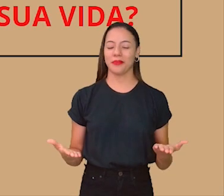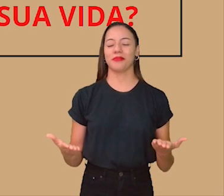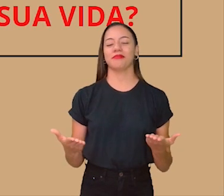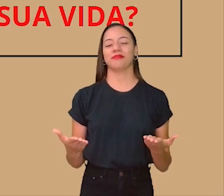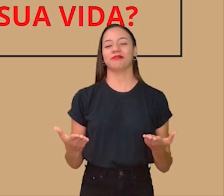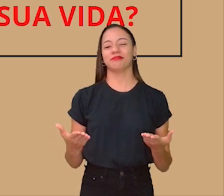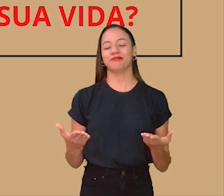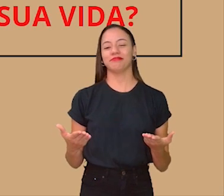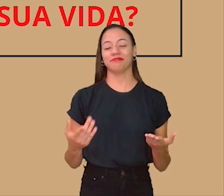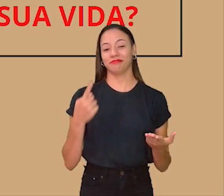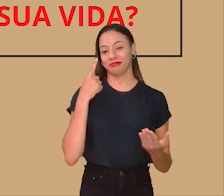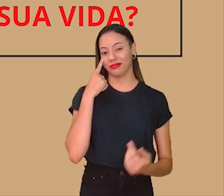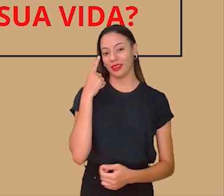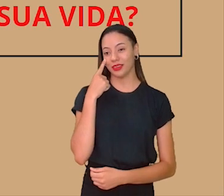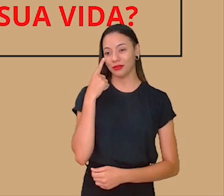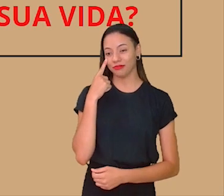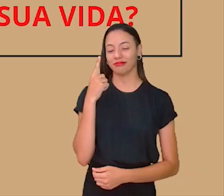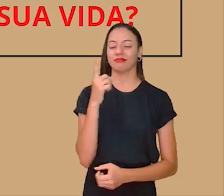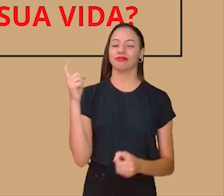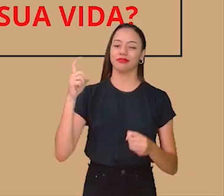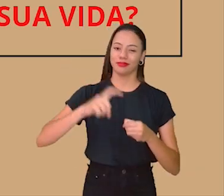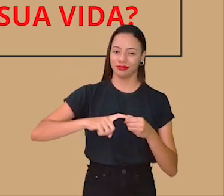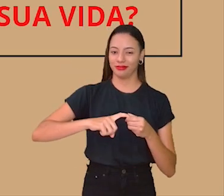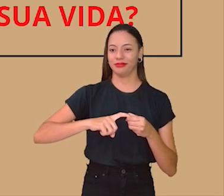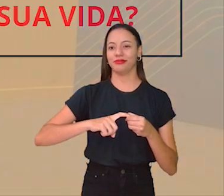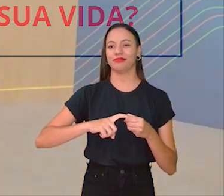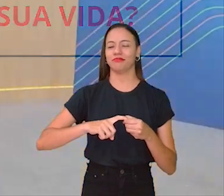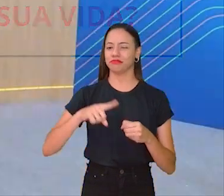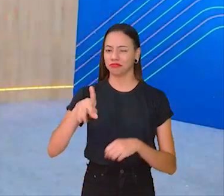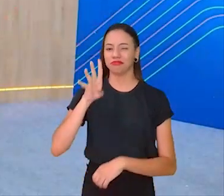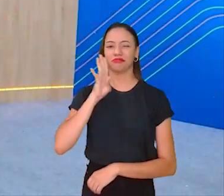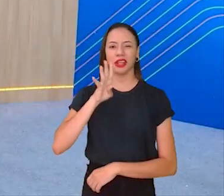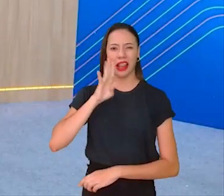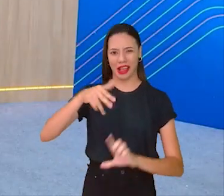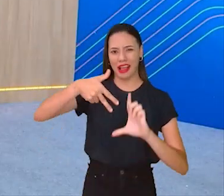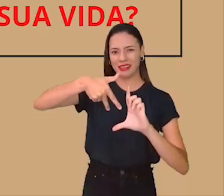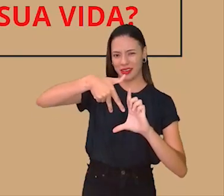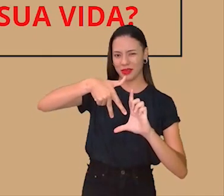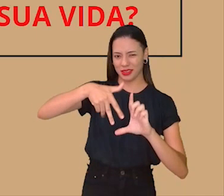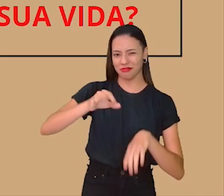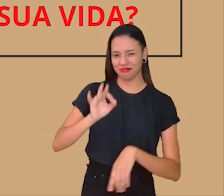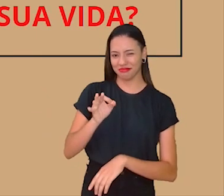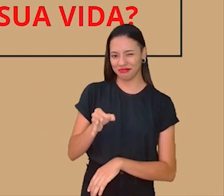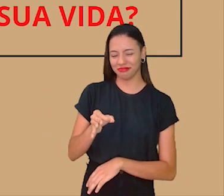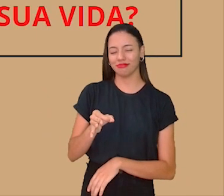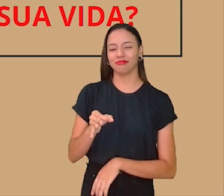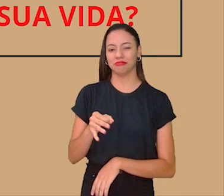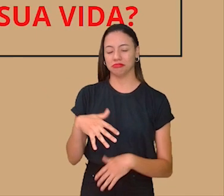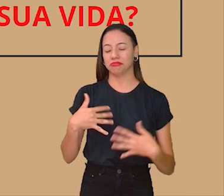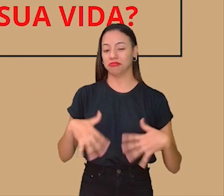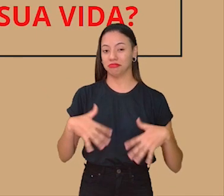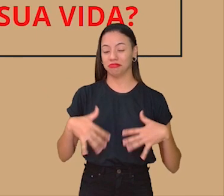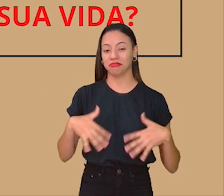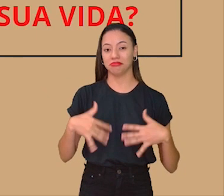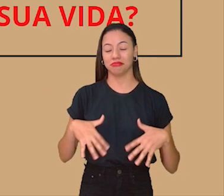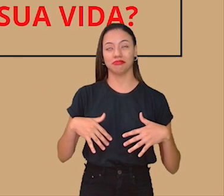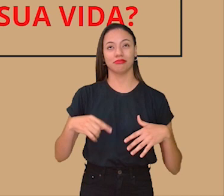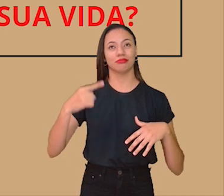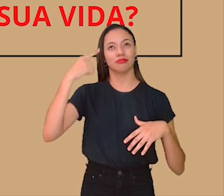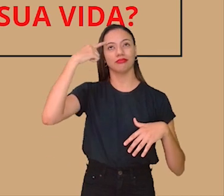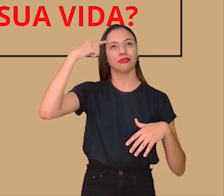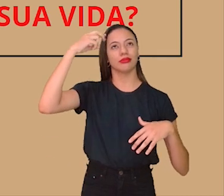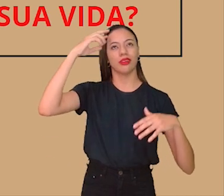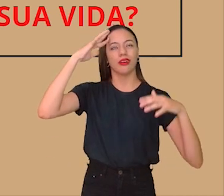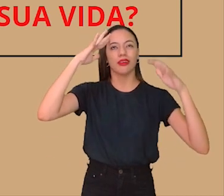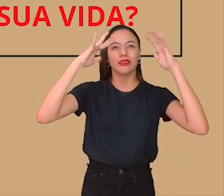minha gente. Vê só, vamos voltar aqui. Que massa essa animação, né? Bem dos sonhos